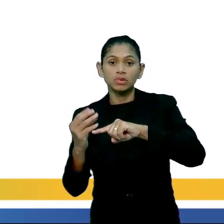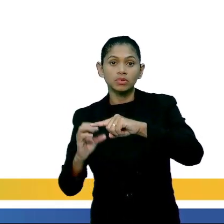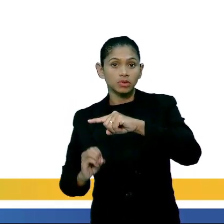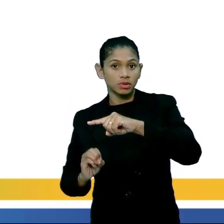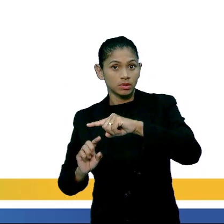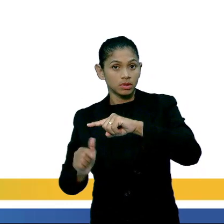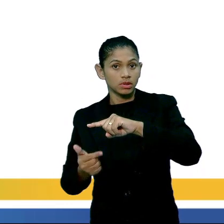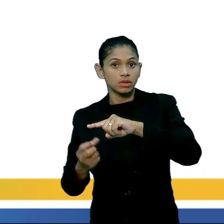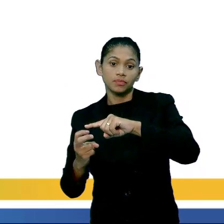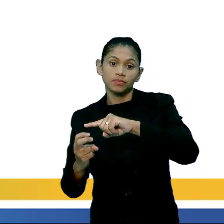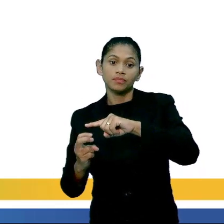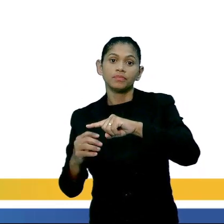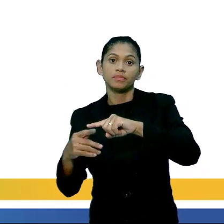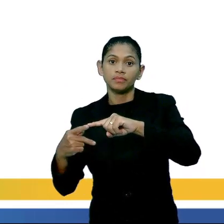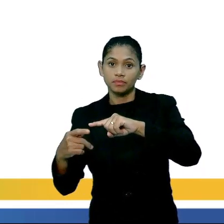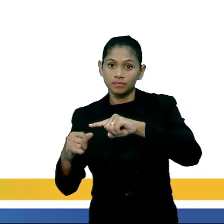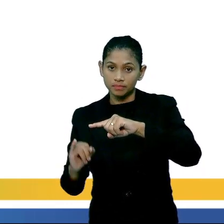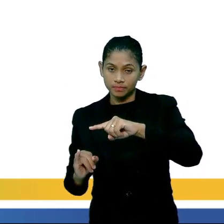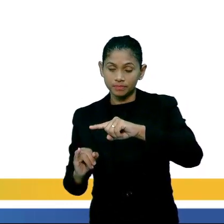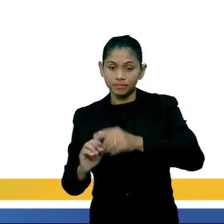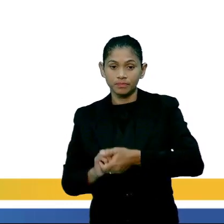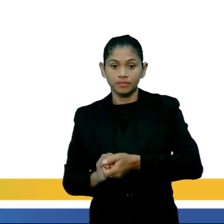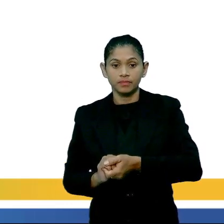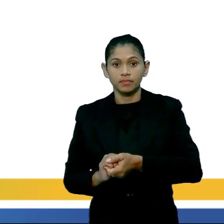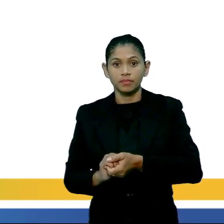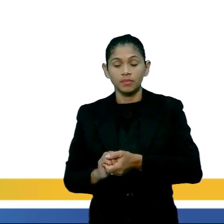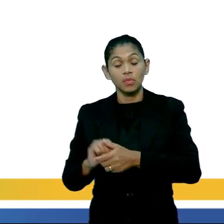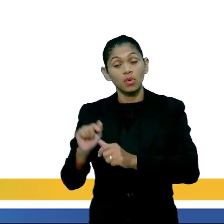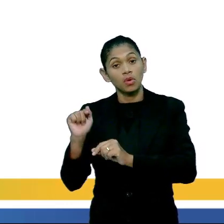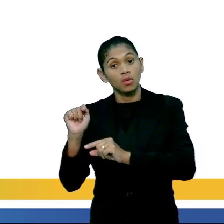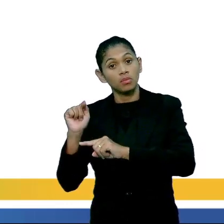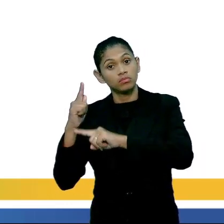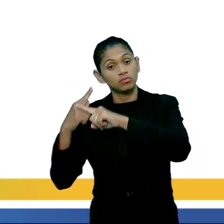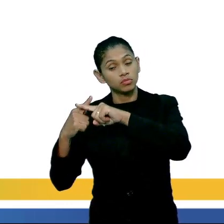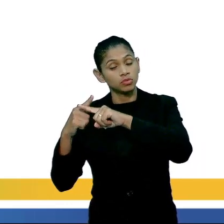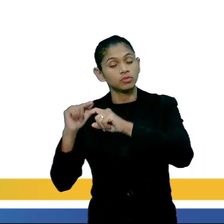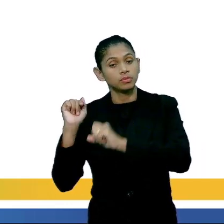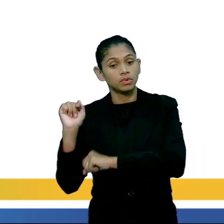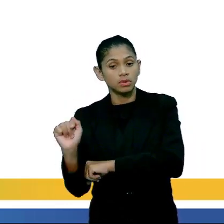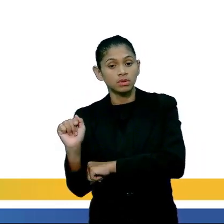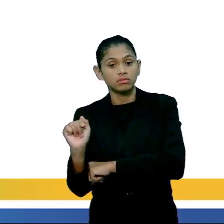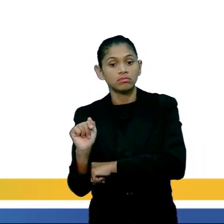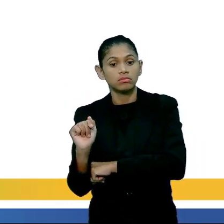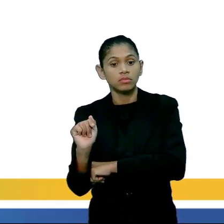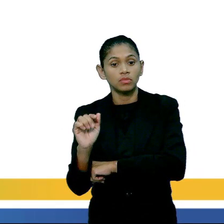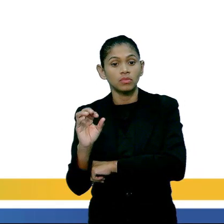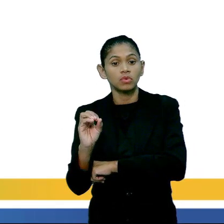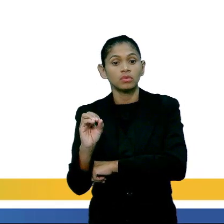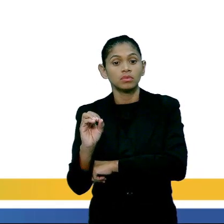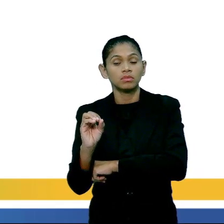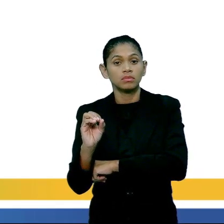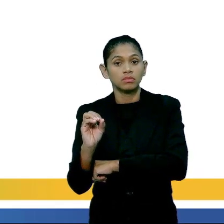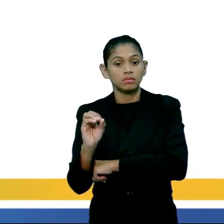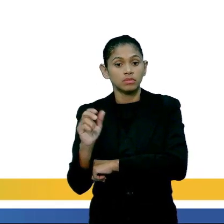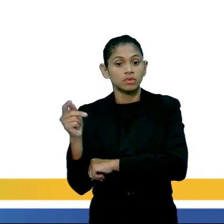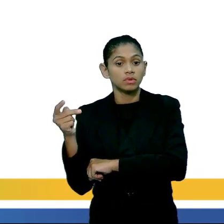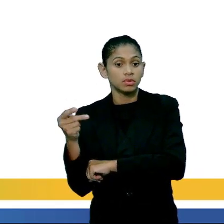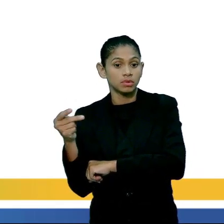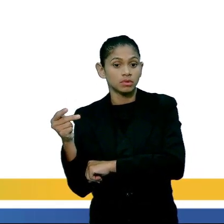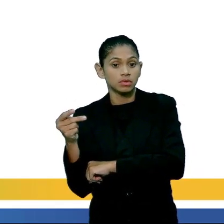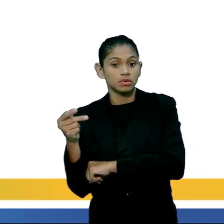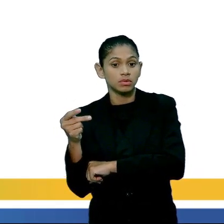os lados. Multiplicando 800 vezes 3 vai dar